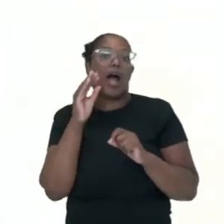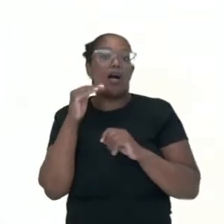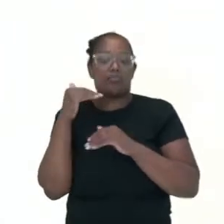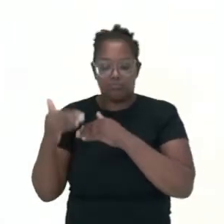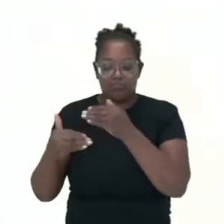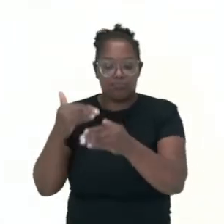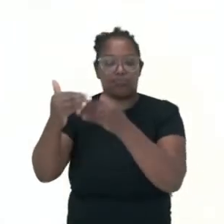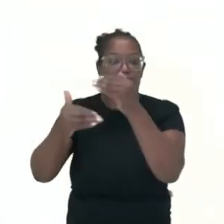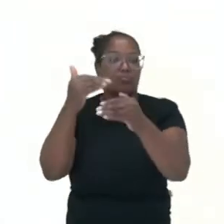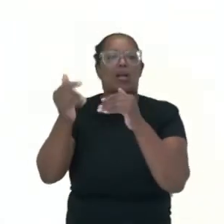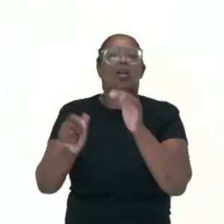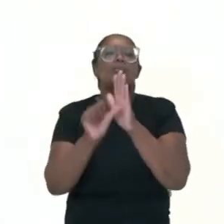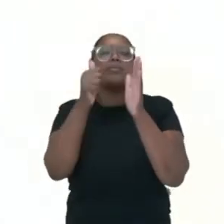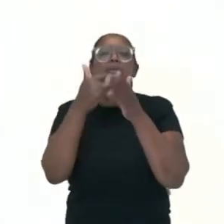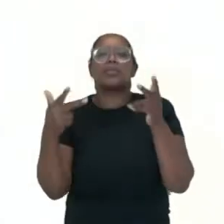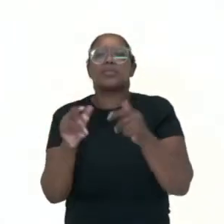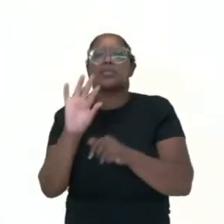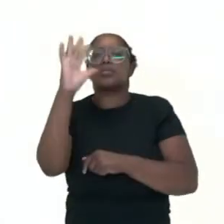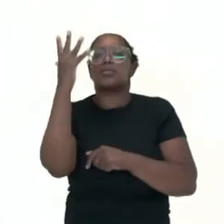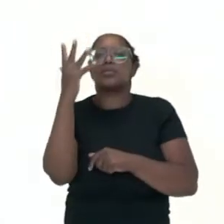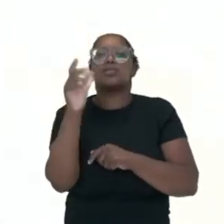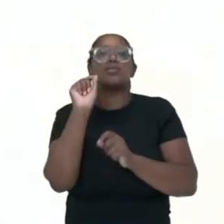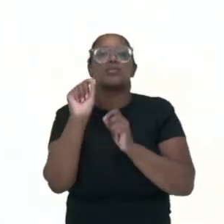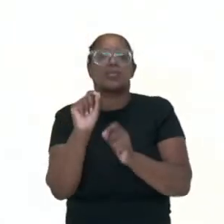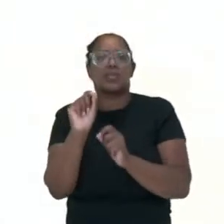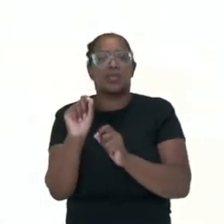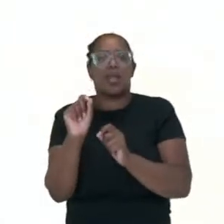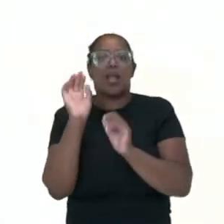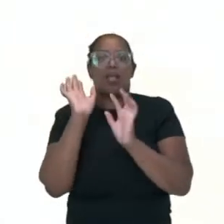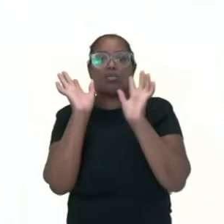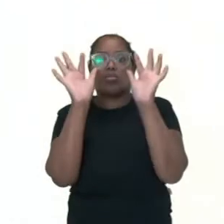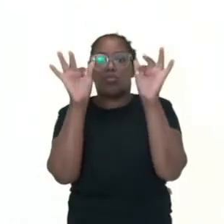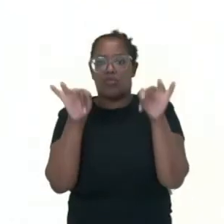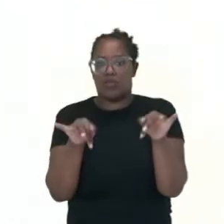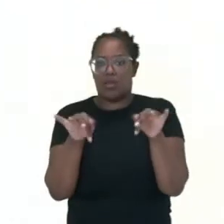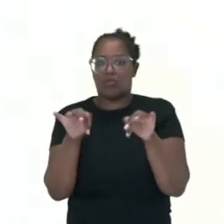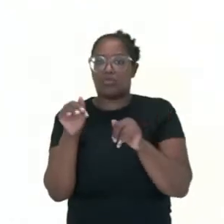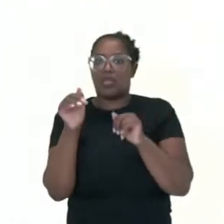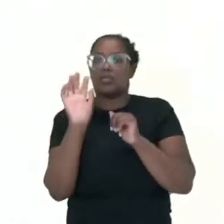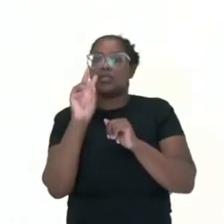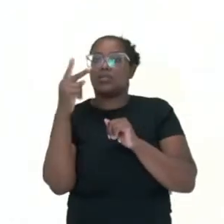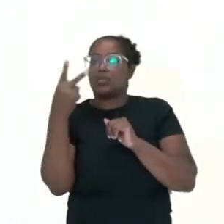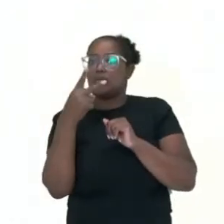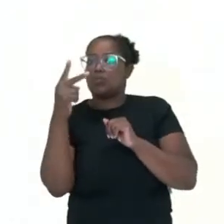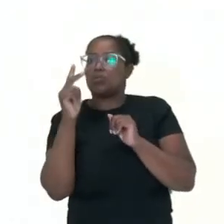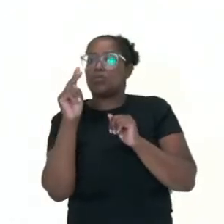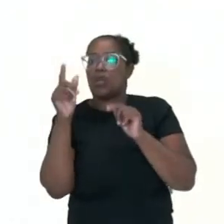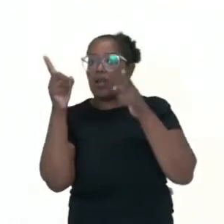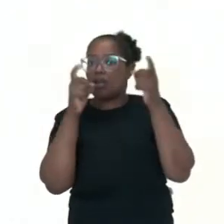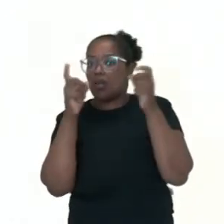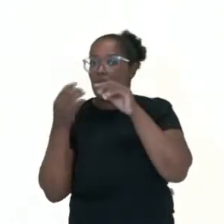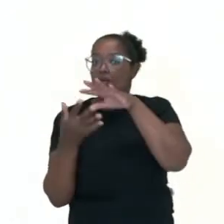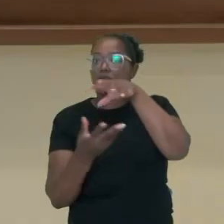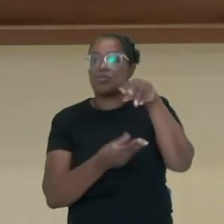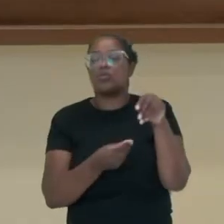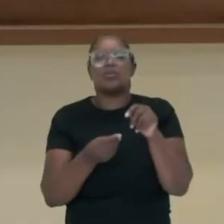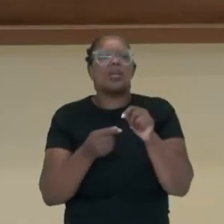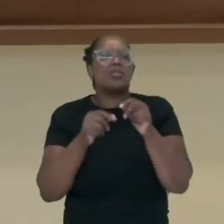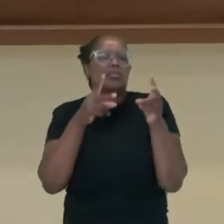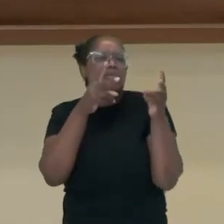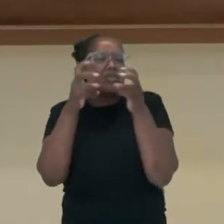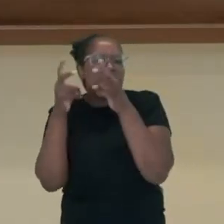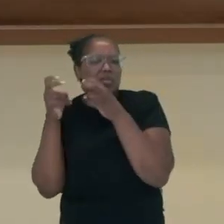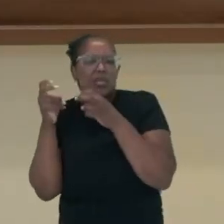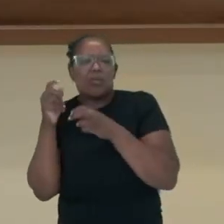primeira situação que acontece é literalmente no finalzinho da Segunda Guerra Mundial, a percepção de que a Alemanha deveria